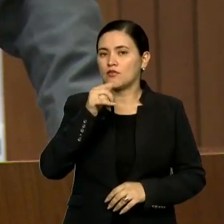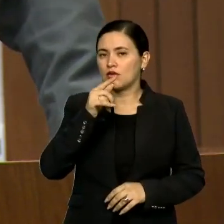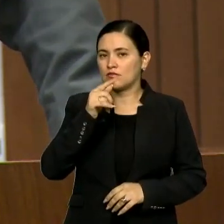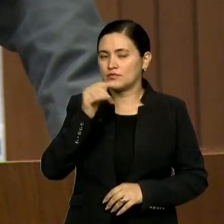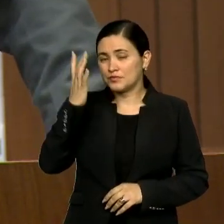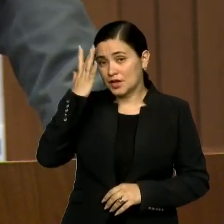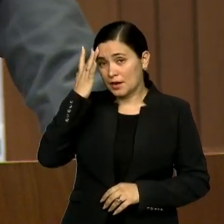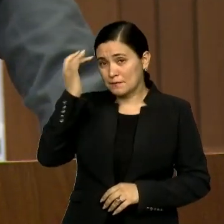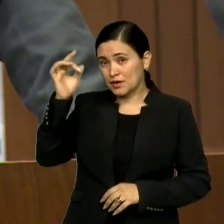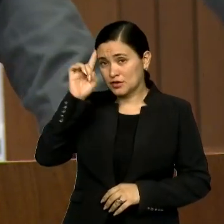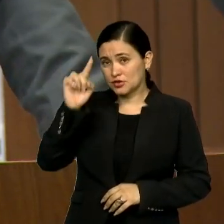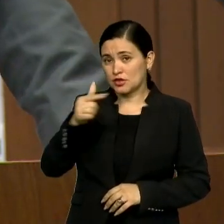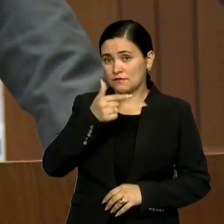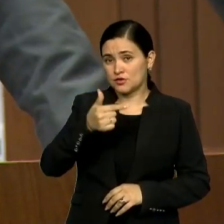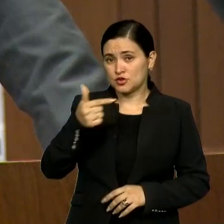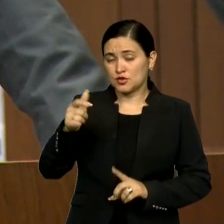março,